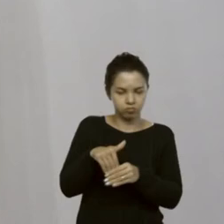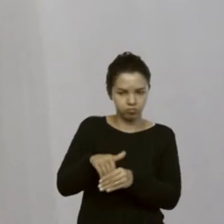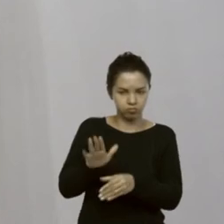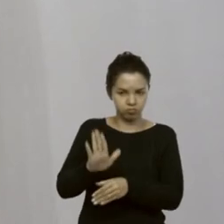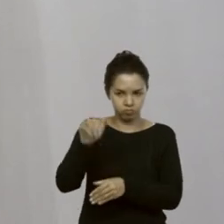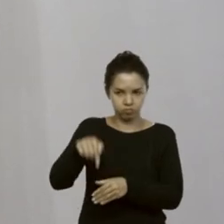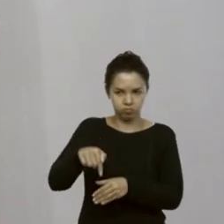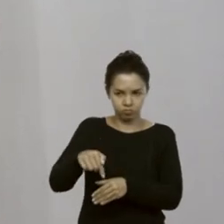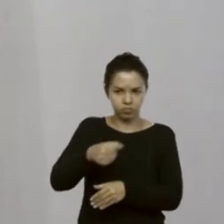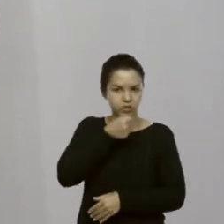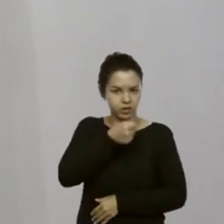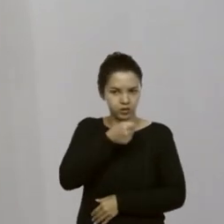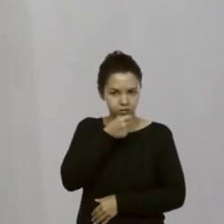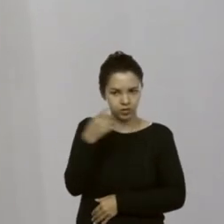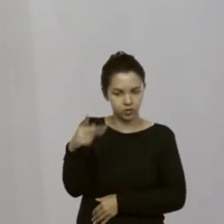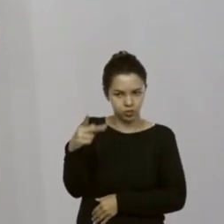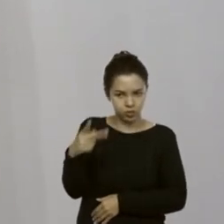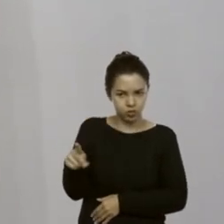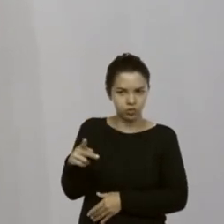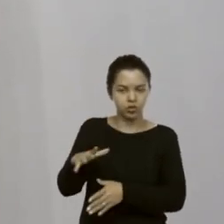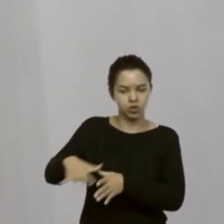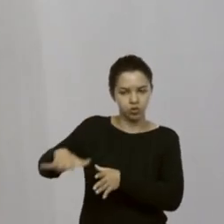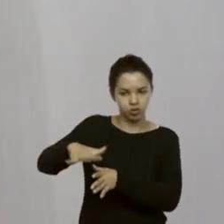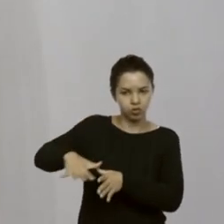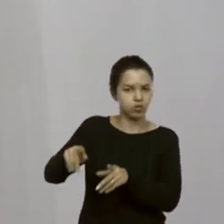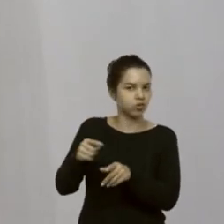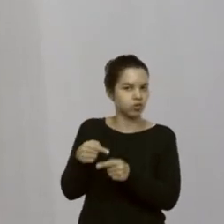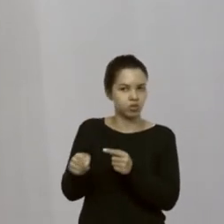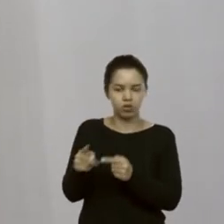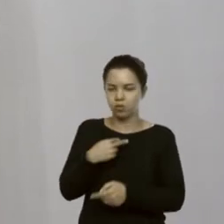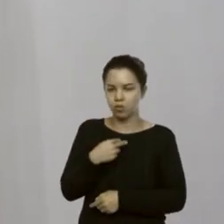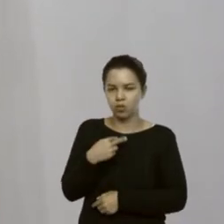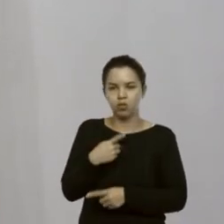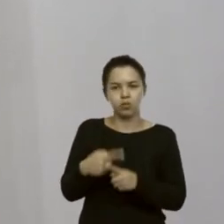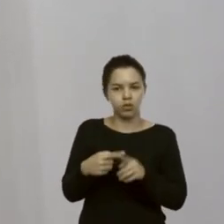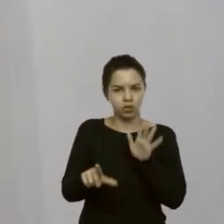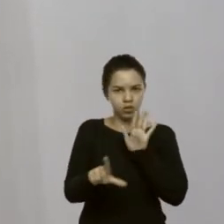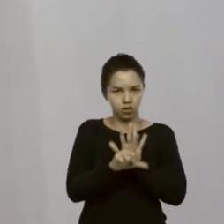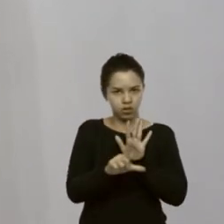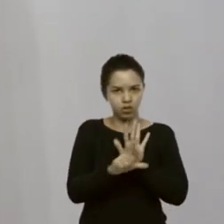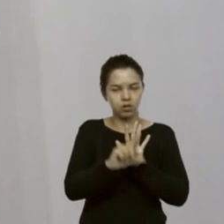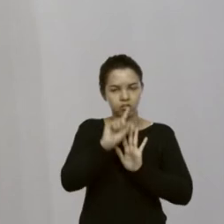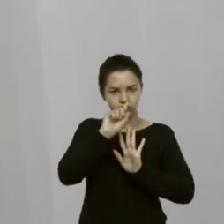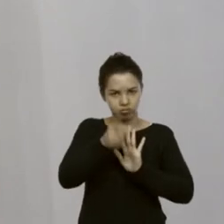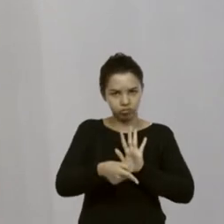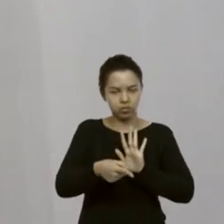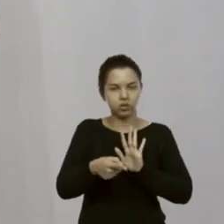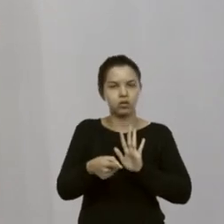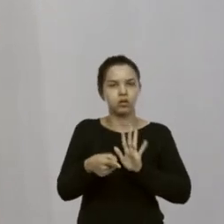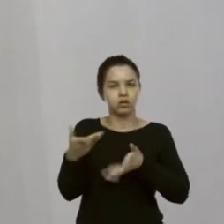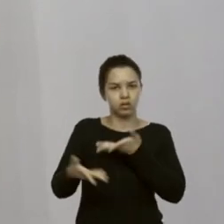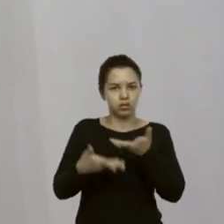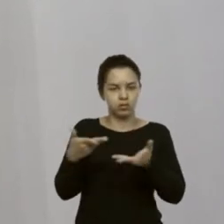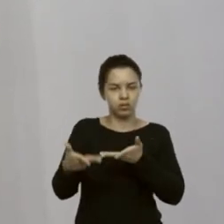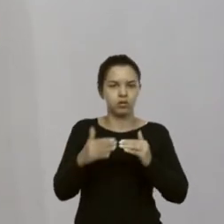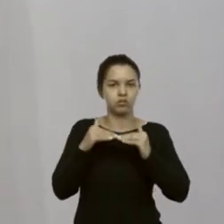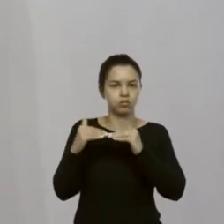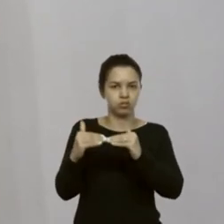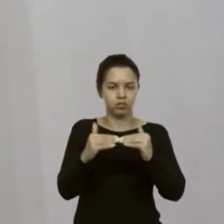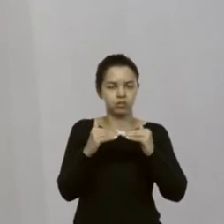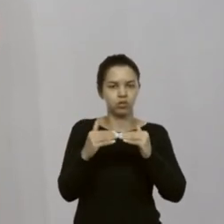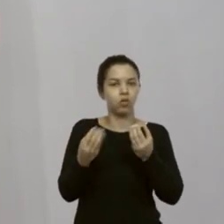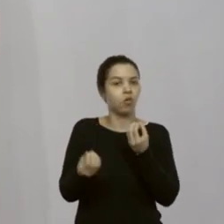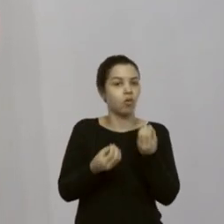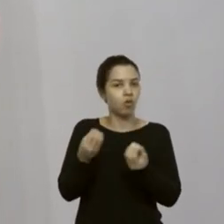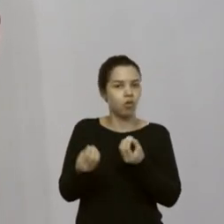conceder entrevista em suas regiões porque a lei estabelece o tratamento igualitário. Mas como fazer isso com centenas de candidatos ao